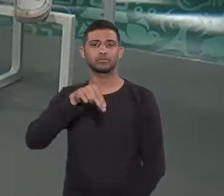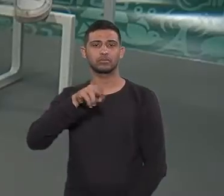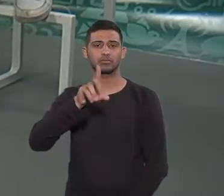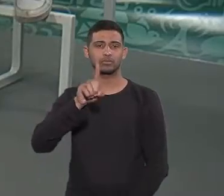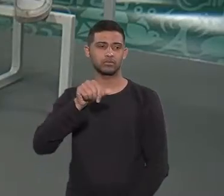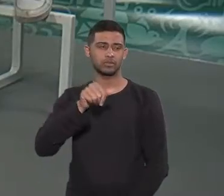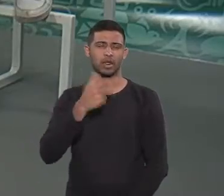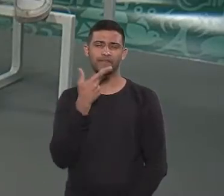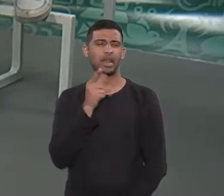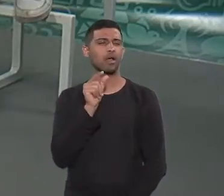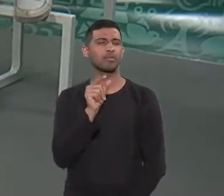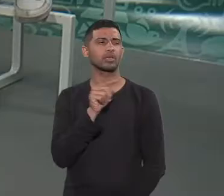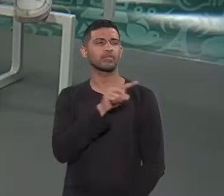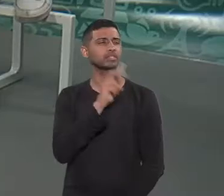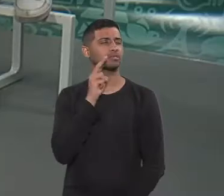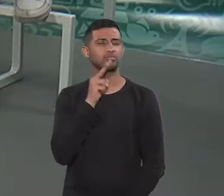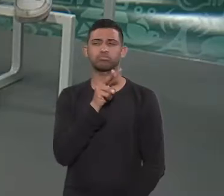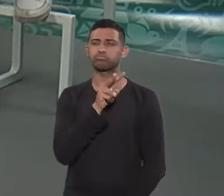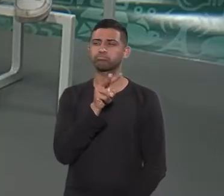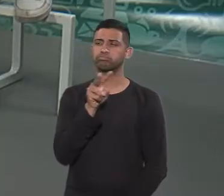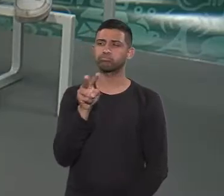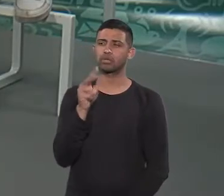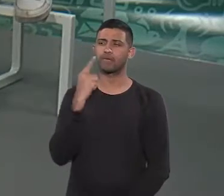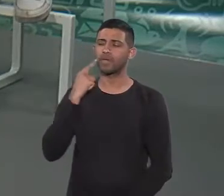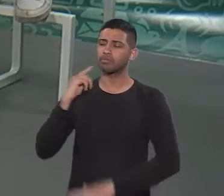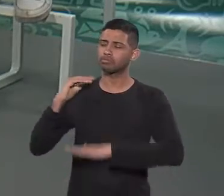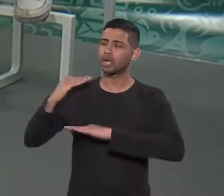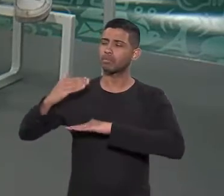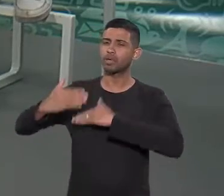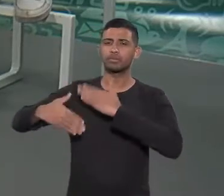Fernanda, vamos falar um pouquinho sobre o que você tem